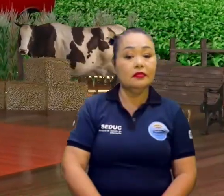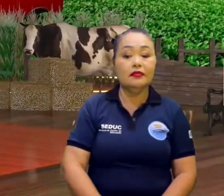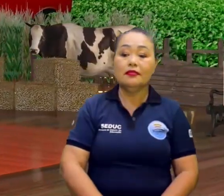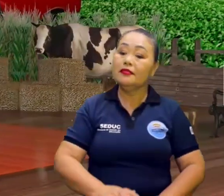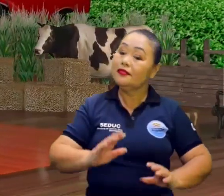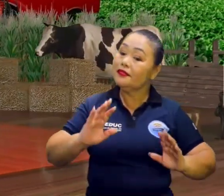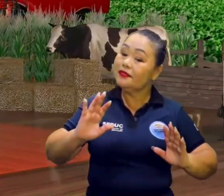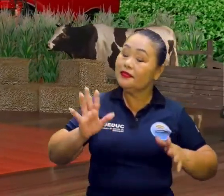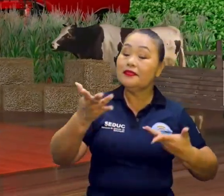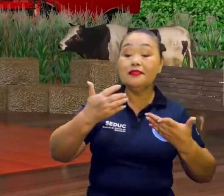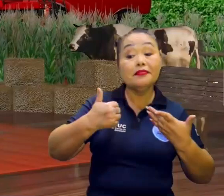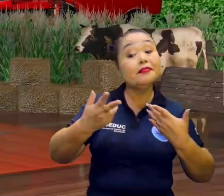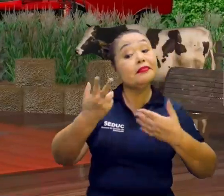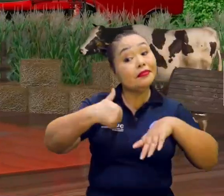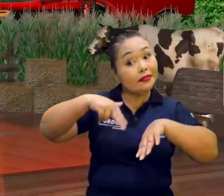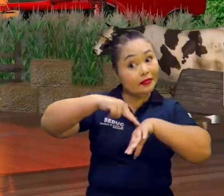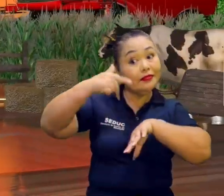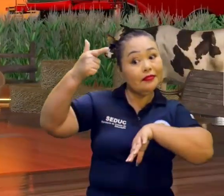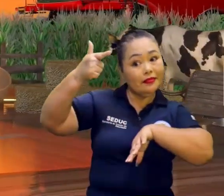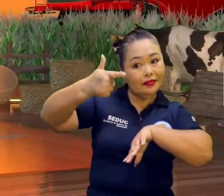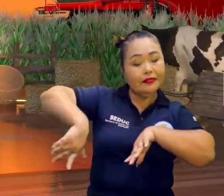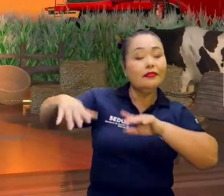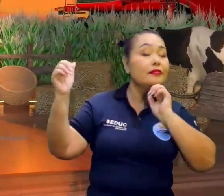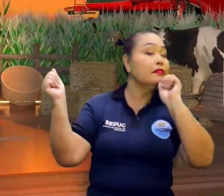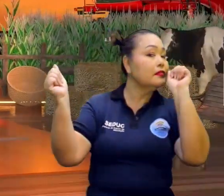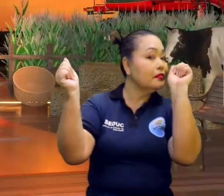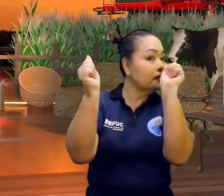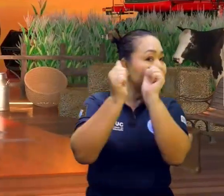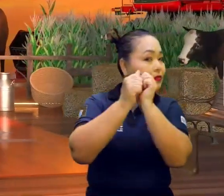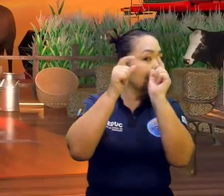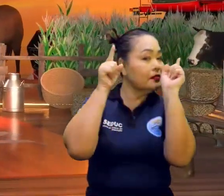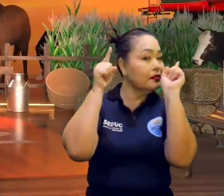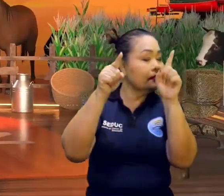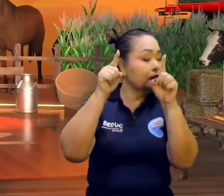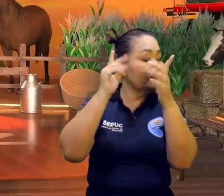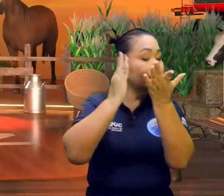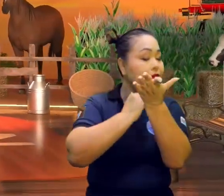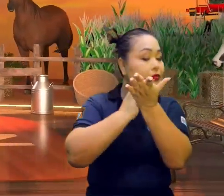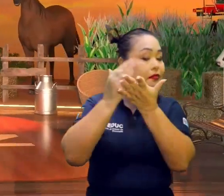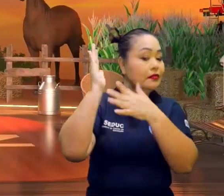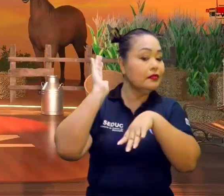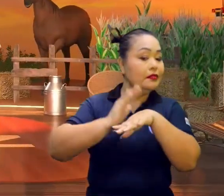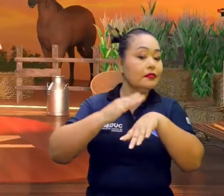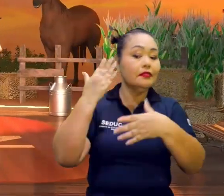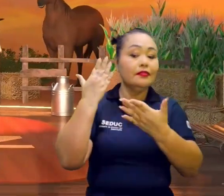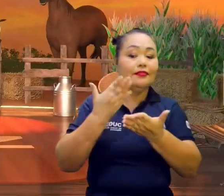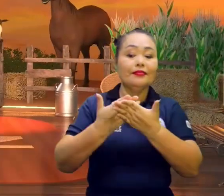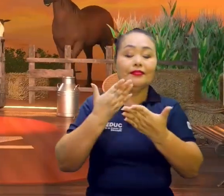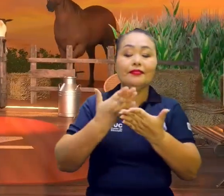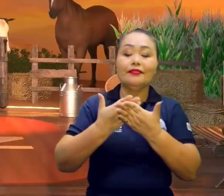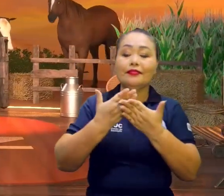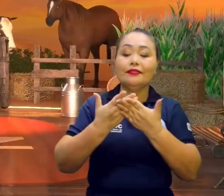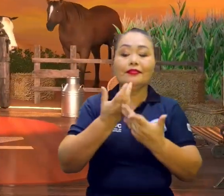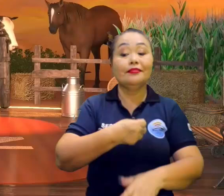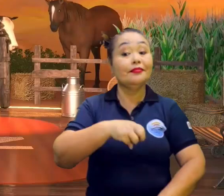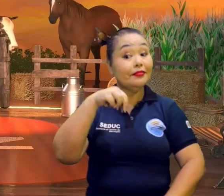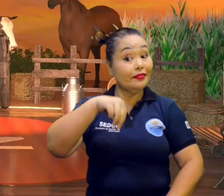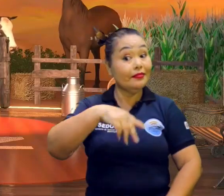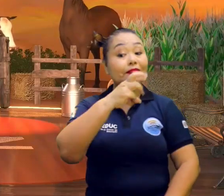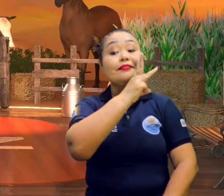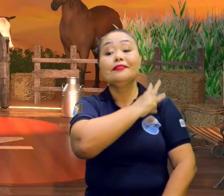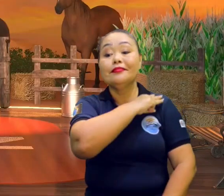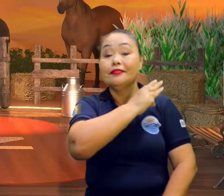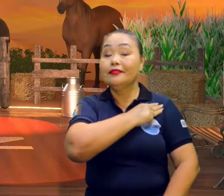aqui de novo, juntinho com você, para a gente começar mais uma aula aqui do terceiro ano da mediação tecnológica